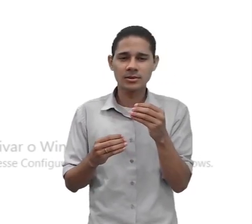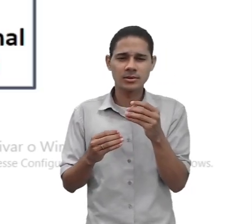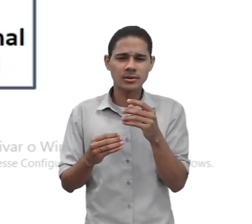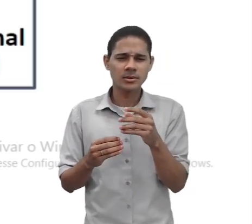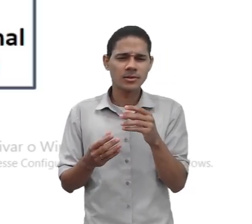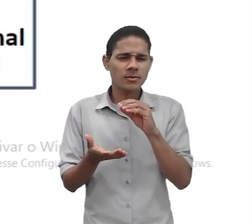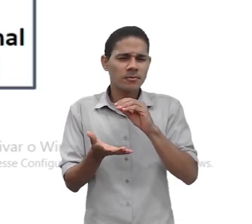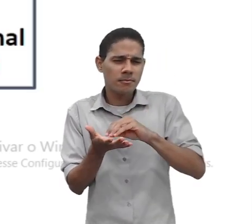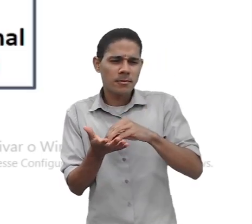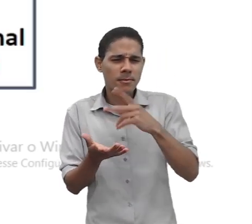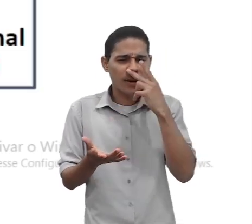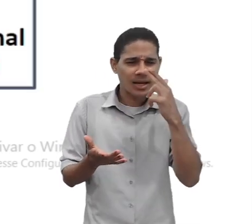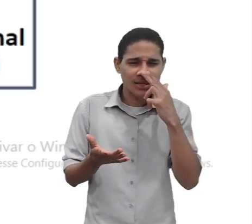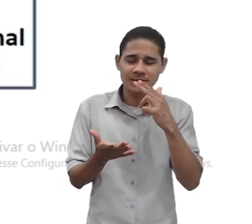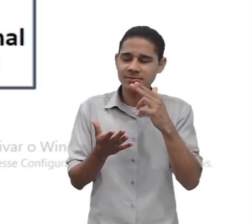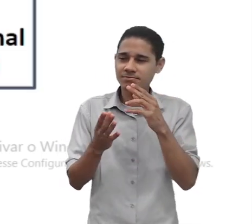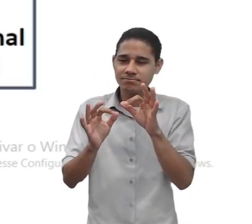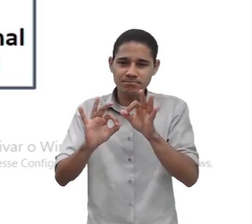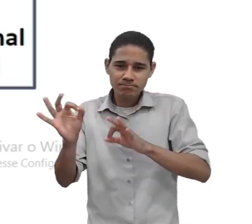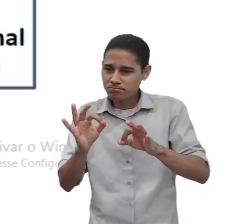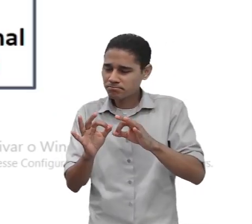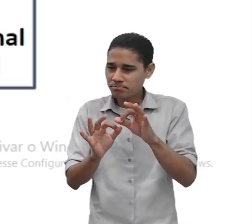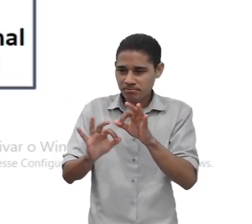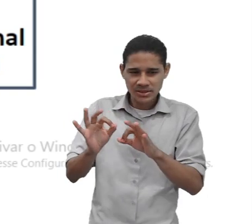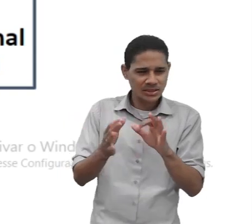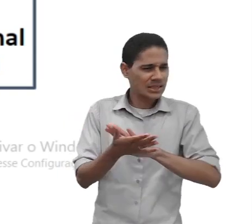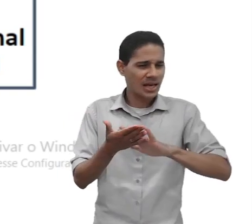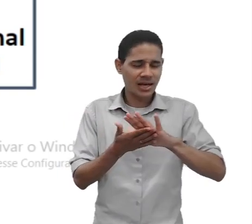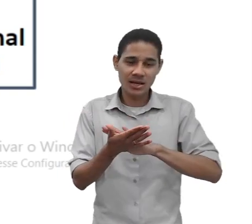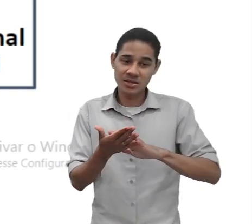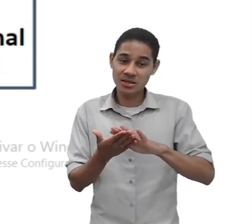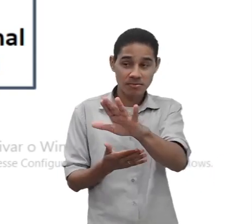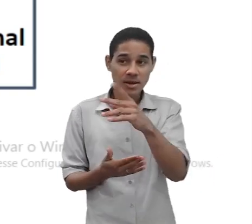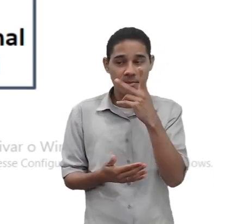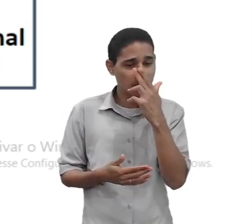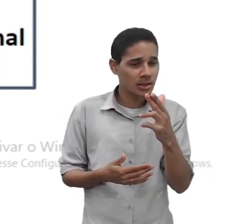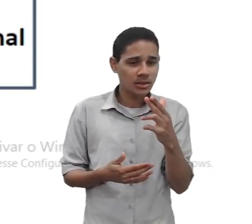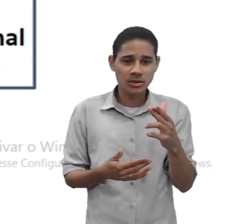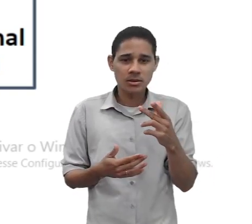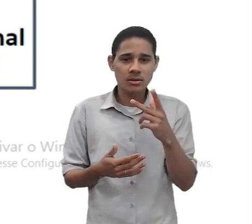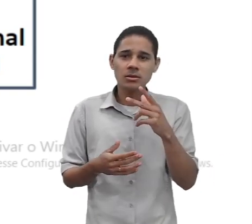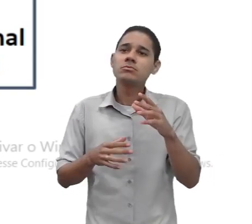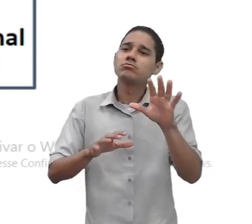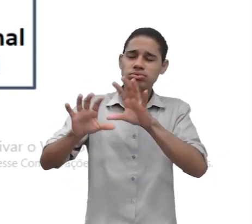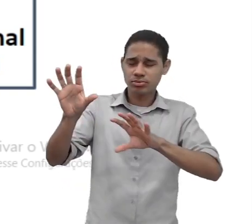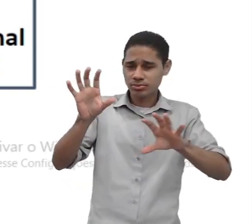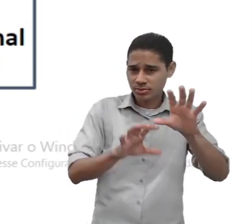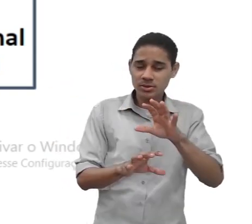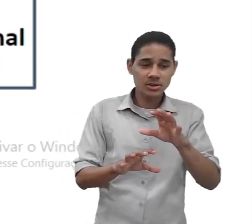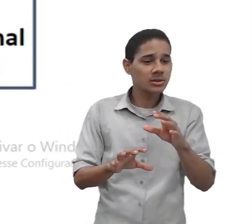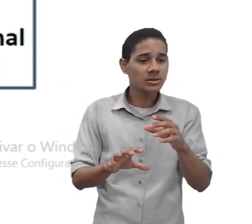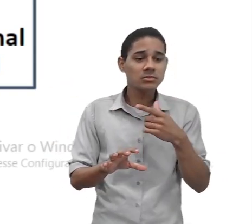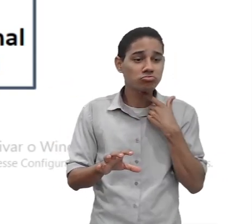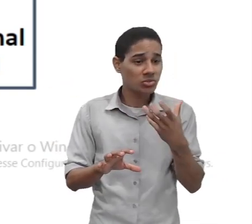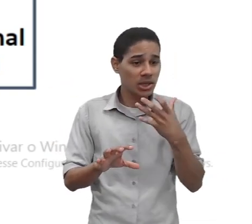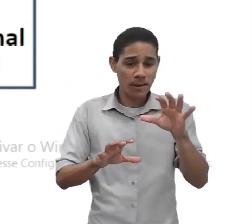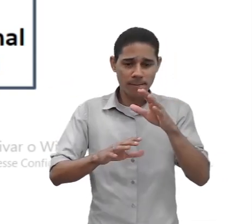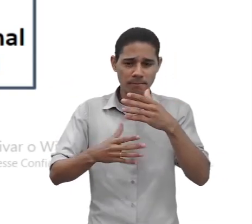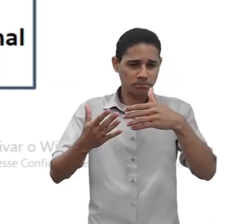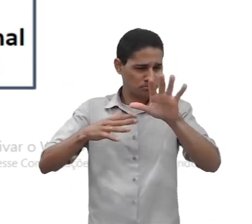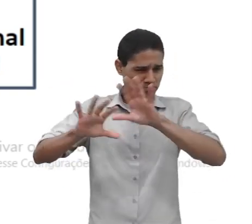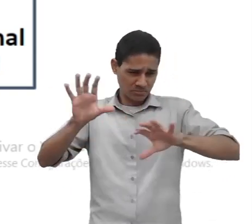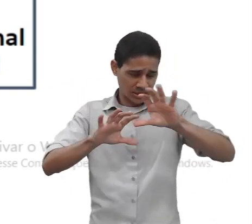planejamento, mas na verdade é para trazer uma imprevisibilidade, uma desorganização intencional e uma